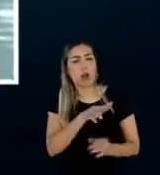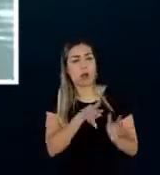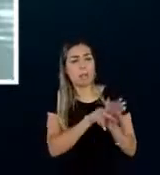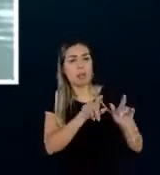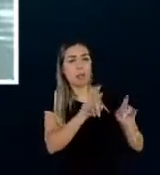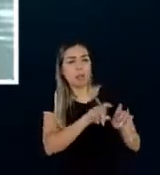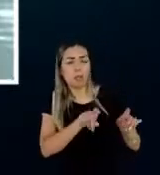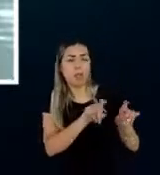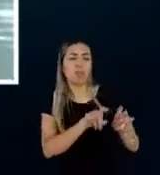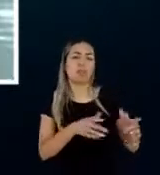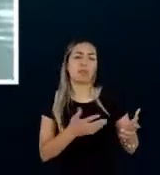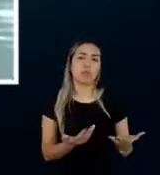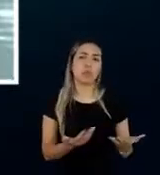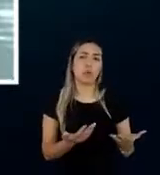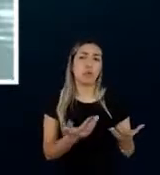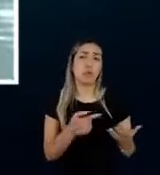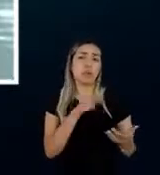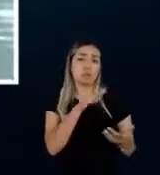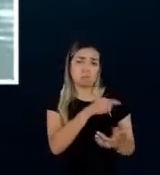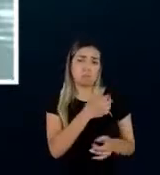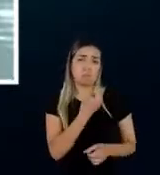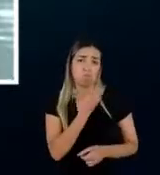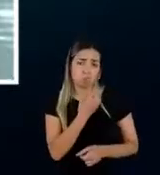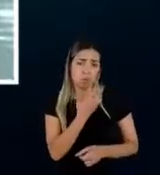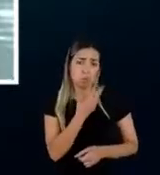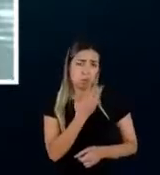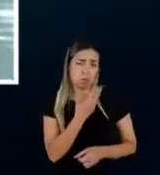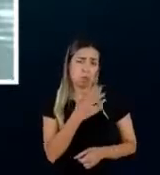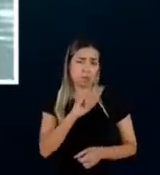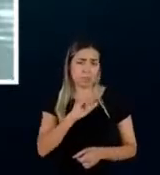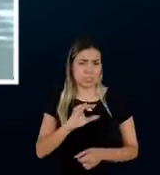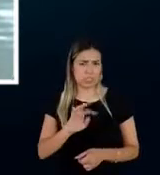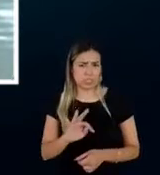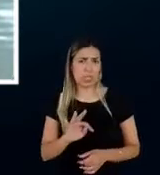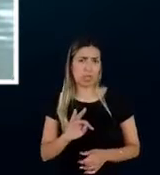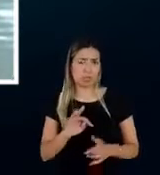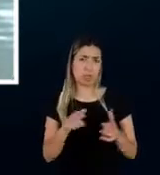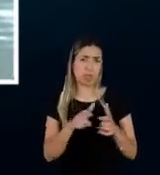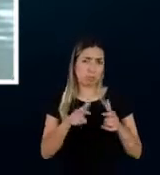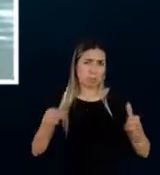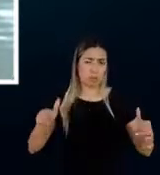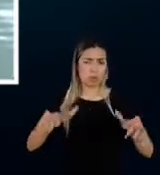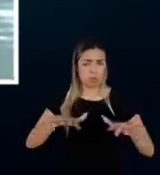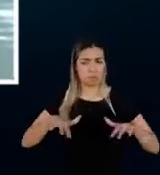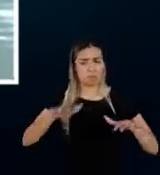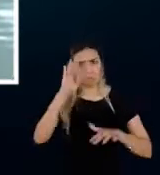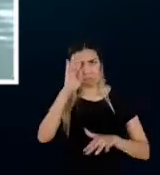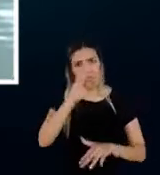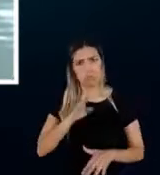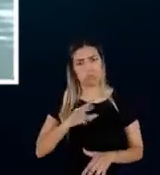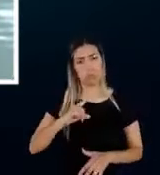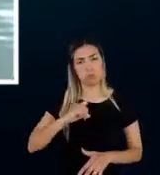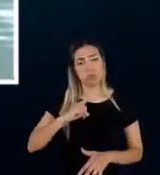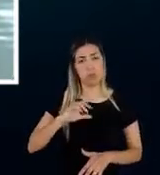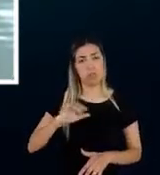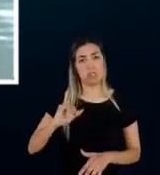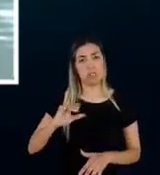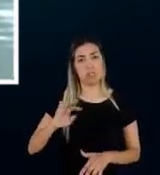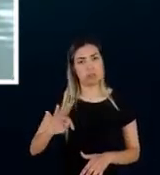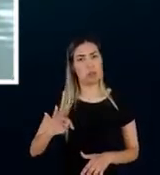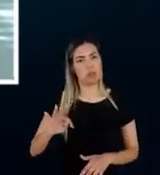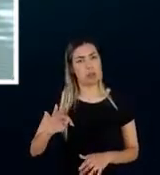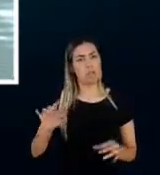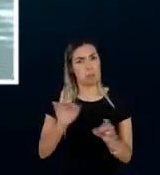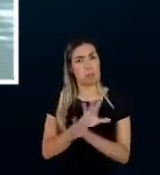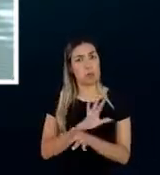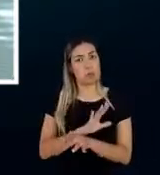informática, trabalham muito bem com os ICTs. Boa parte do desenvolvimento brasileiro é feito em cima com ICTs. Então,